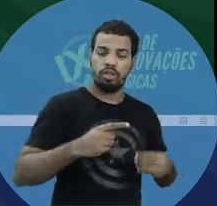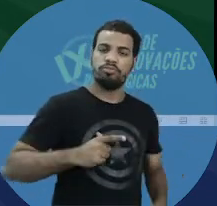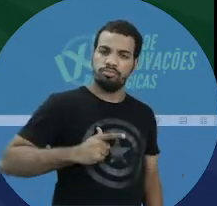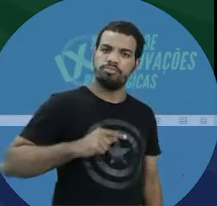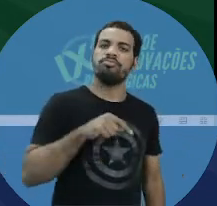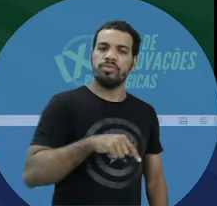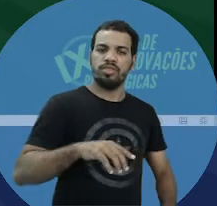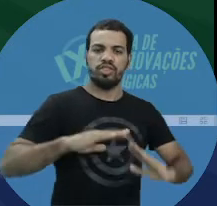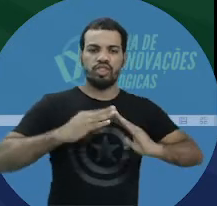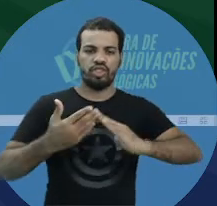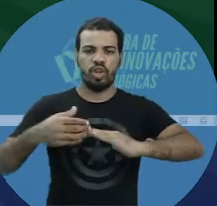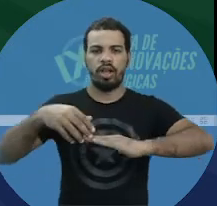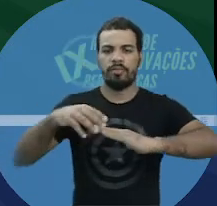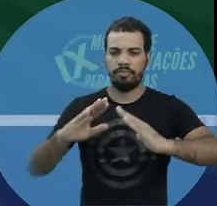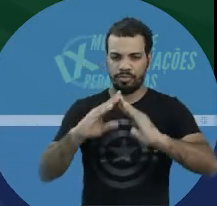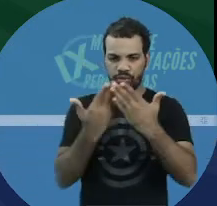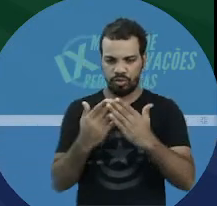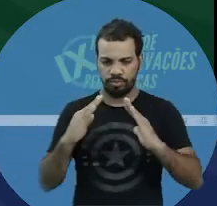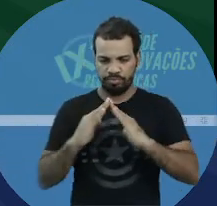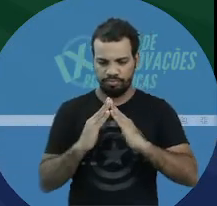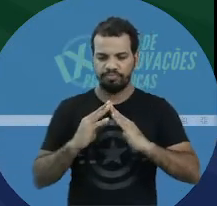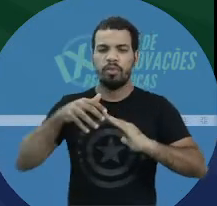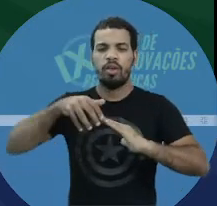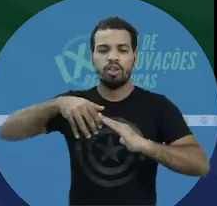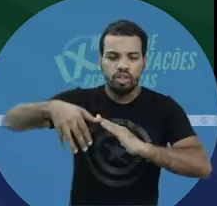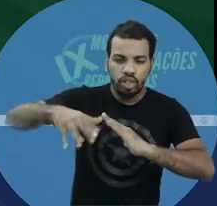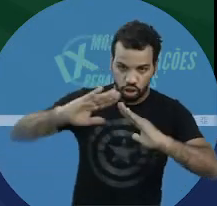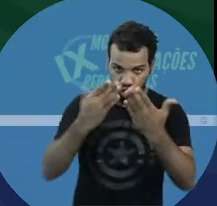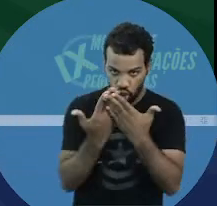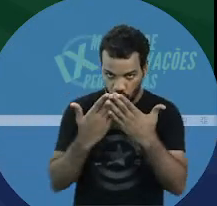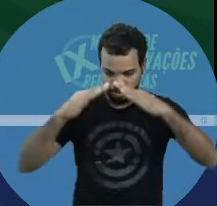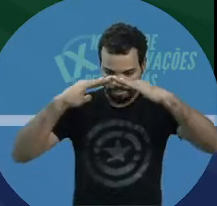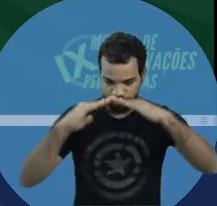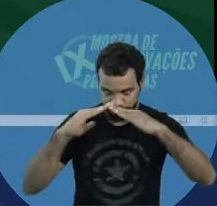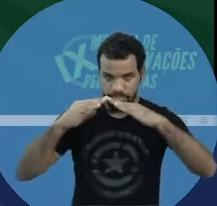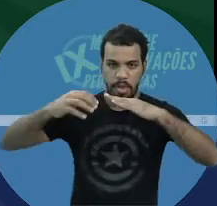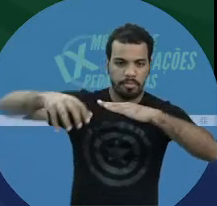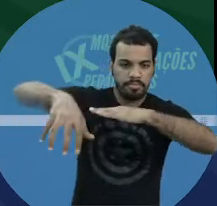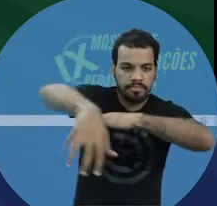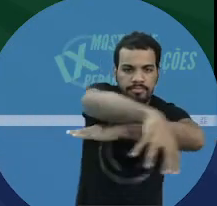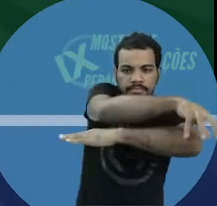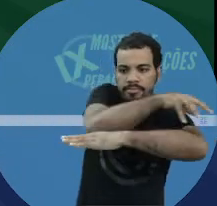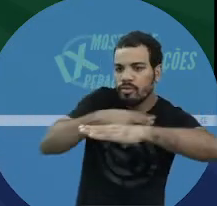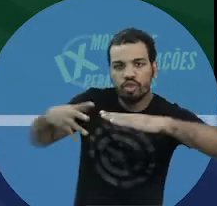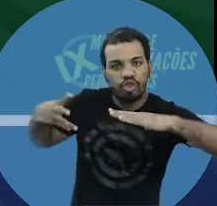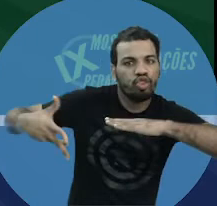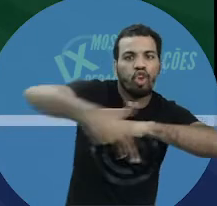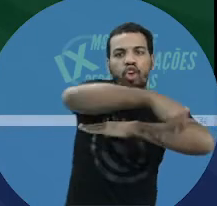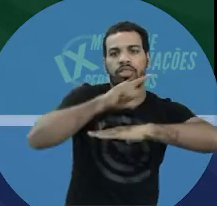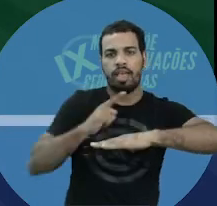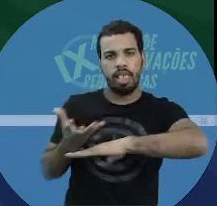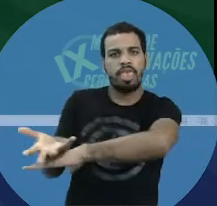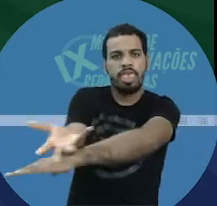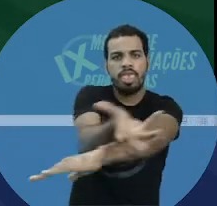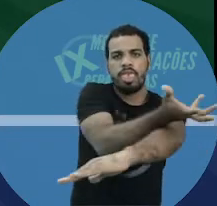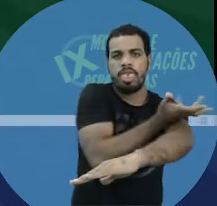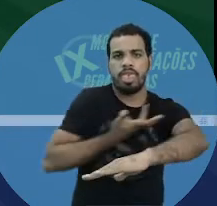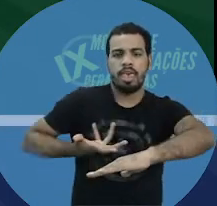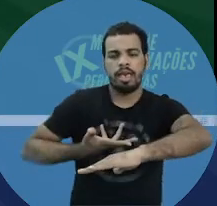eu admirei quando eu cheguei. Então, tem a parte da horta e tem outras